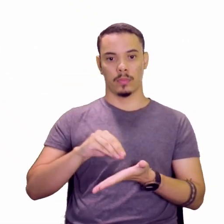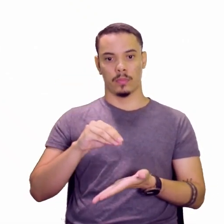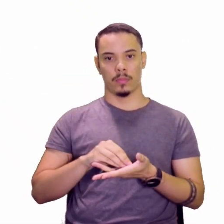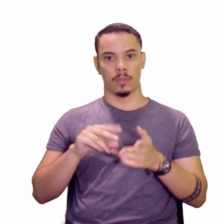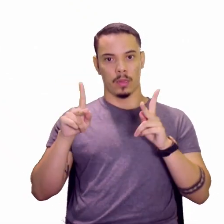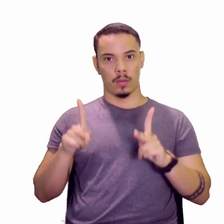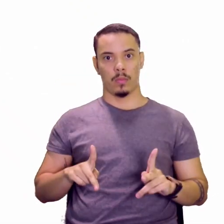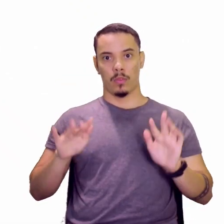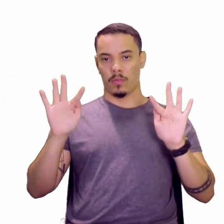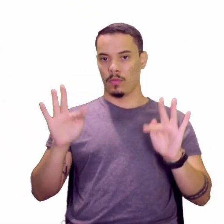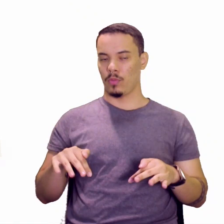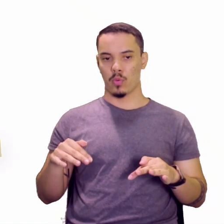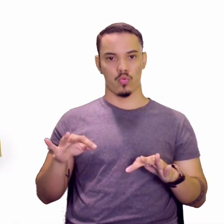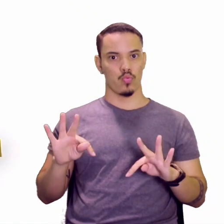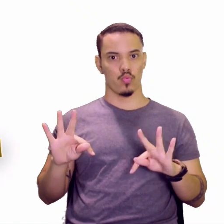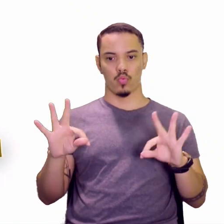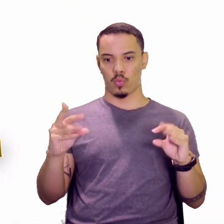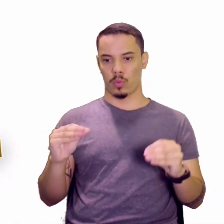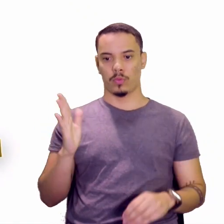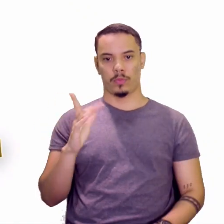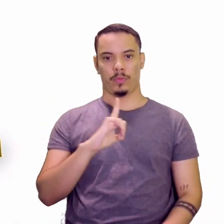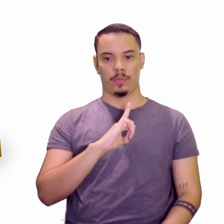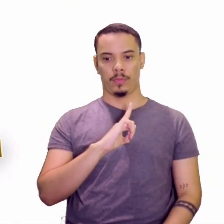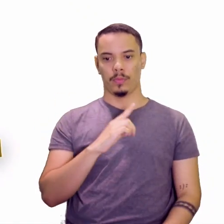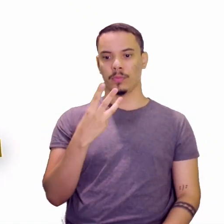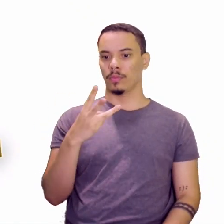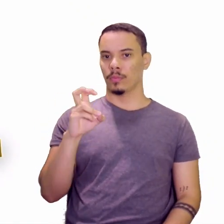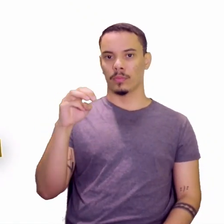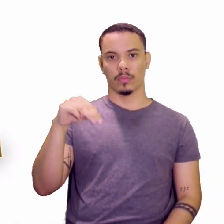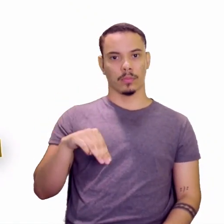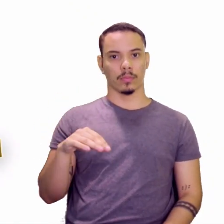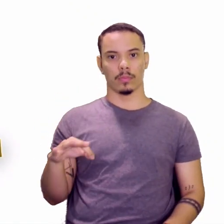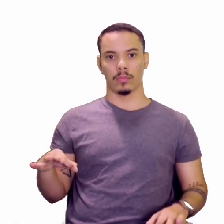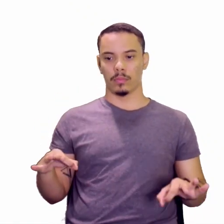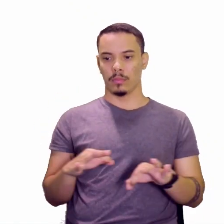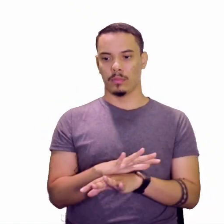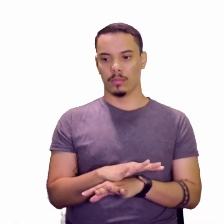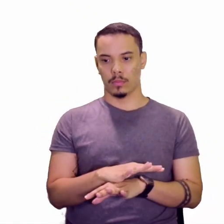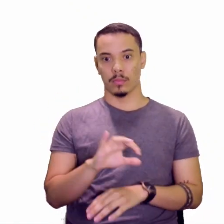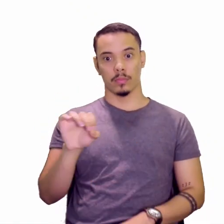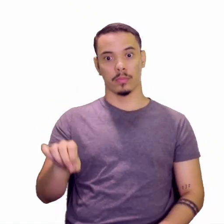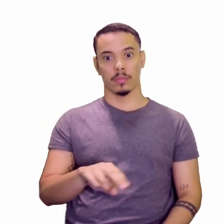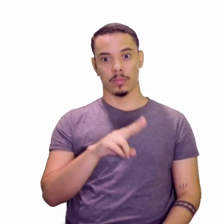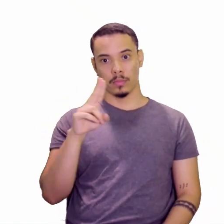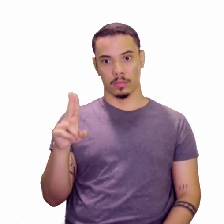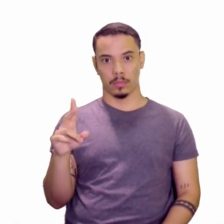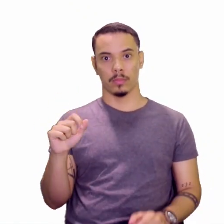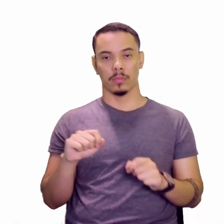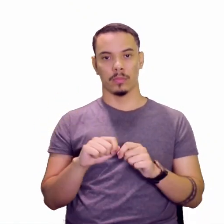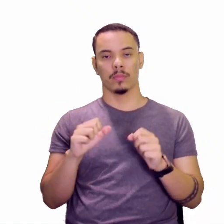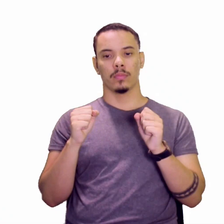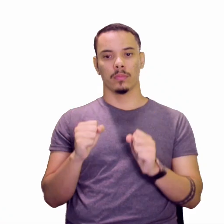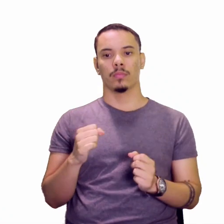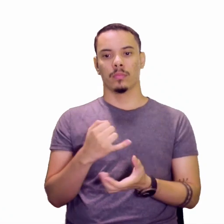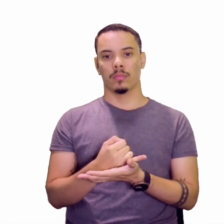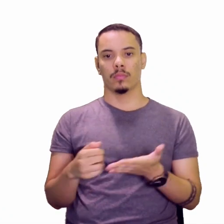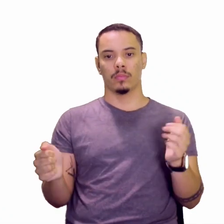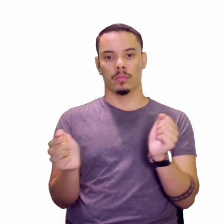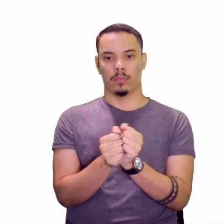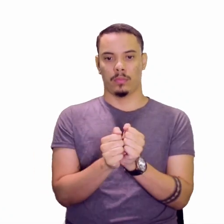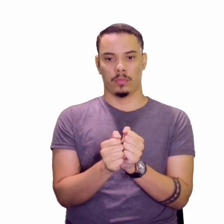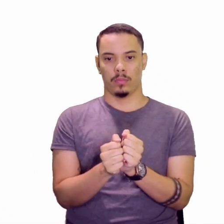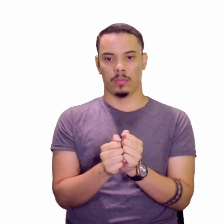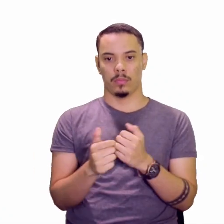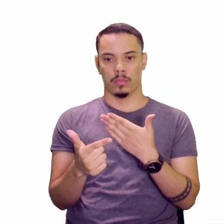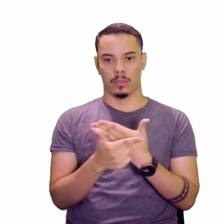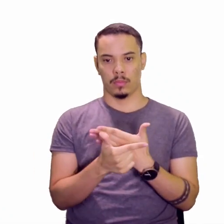posição final. O resto tudo nós temos. Aqui, 35 metros, certo? Ou se você quiser, pode fazer construindo sua função. Então, ficar